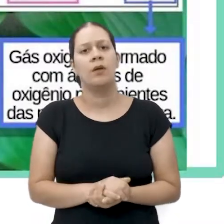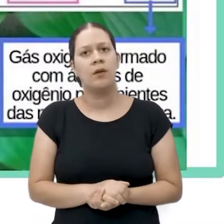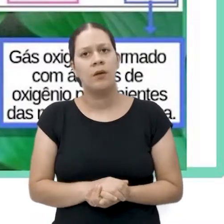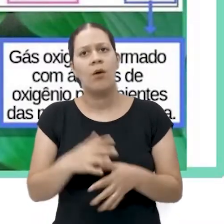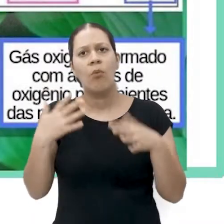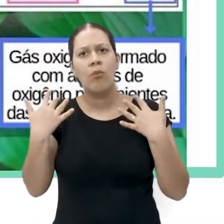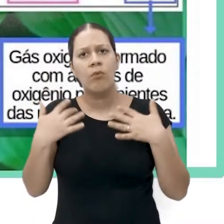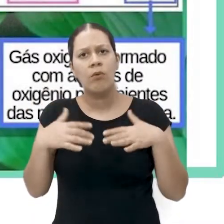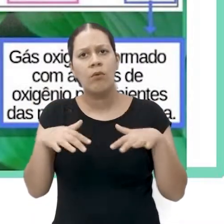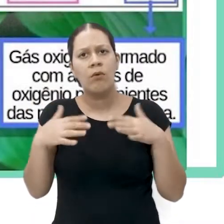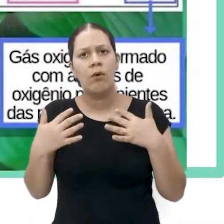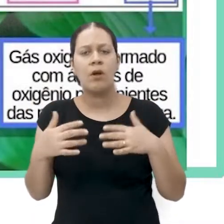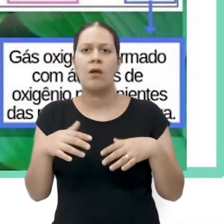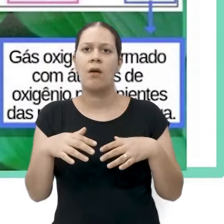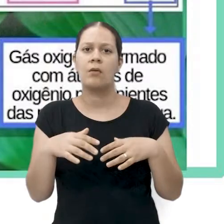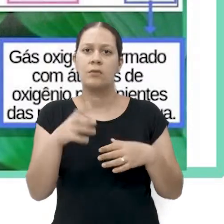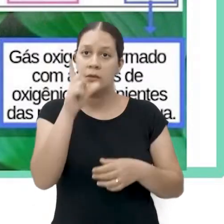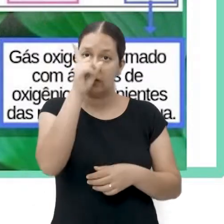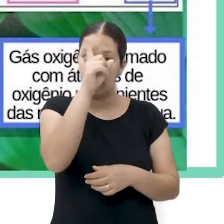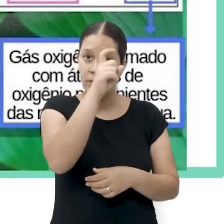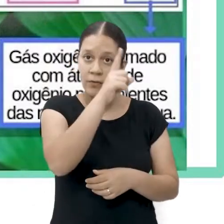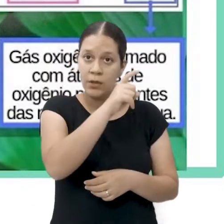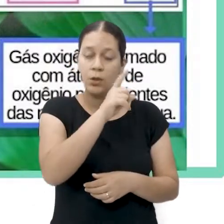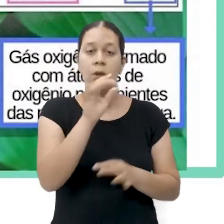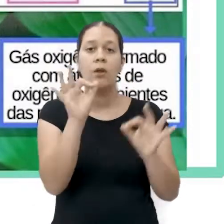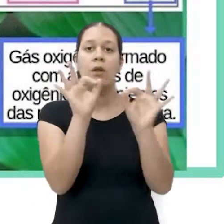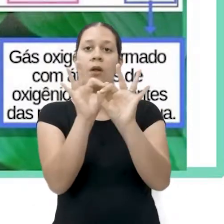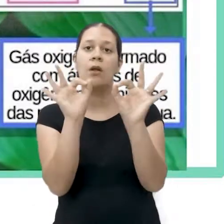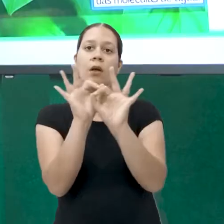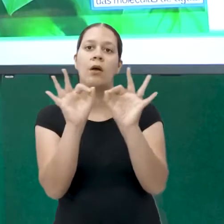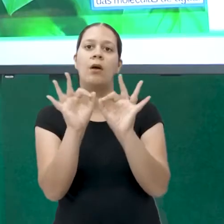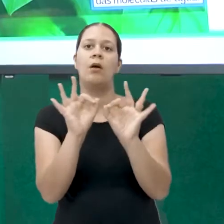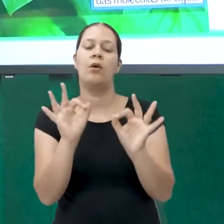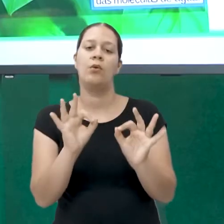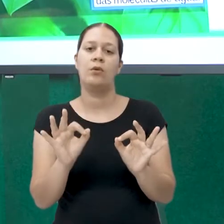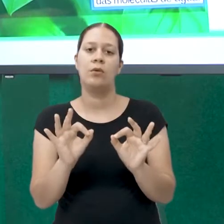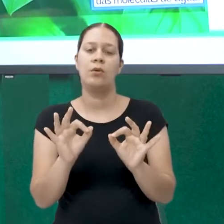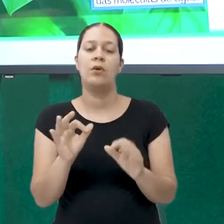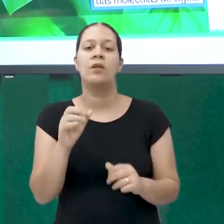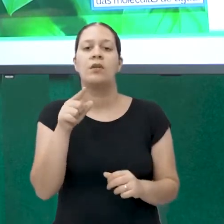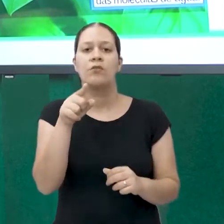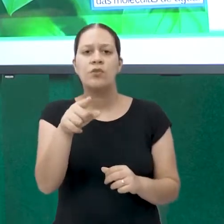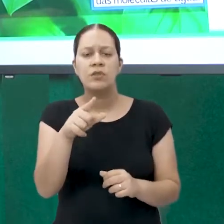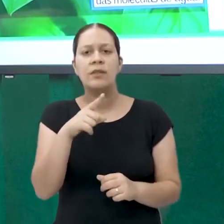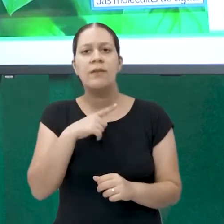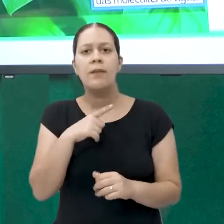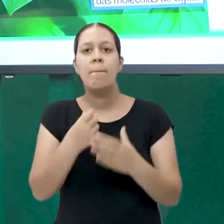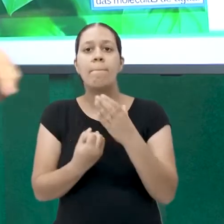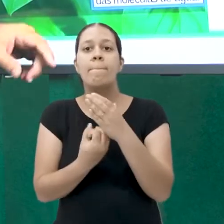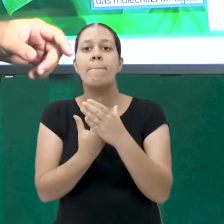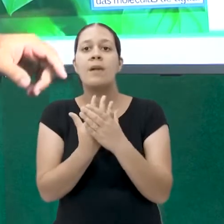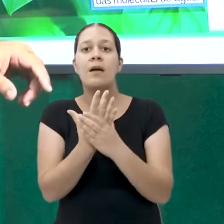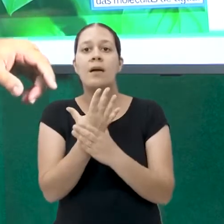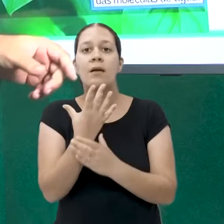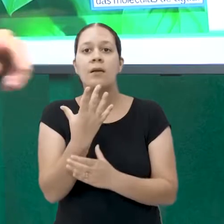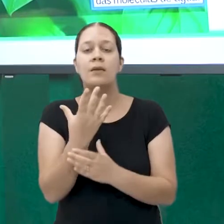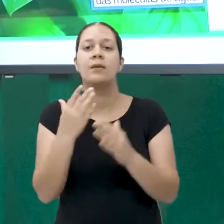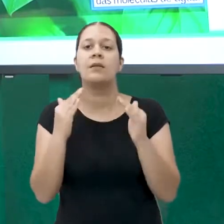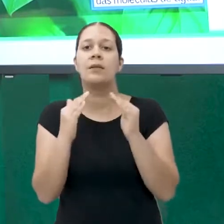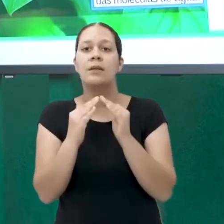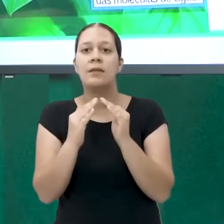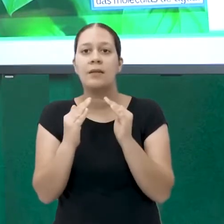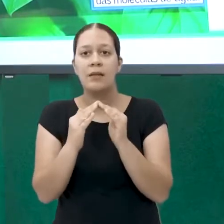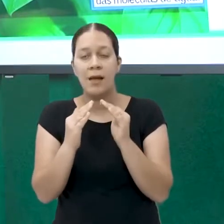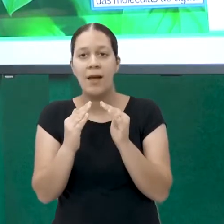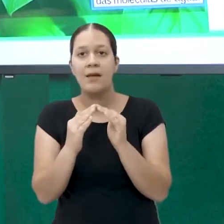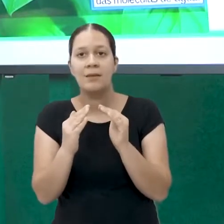oxigênio. Ué, é complicado? Não. Vê. Você tem uma planta em